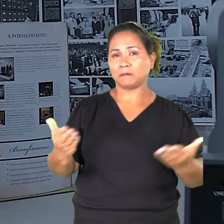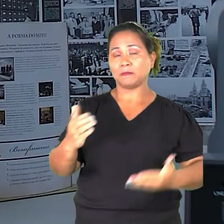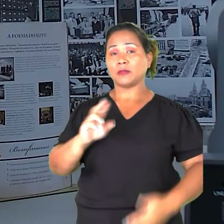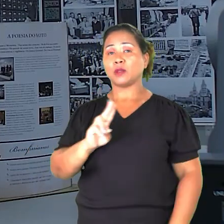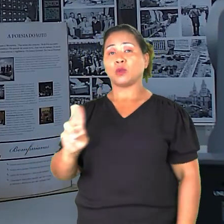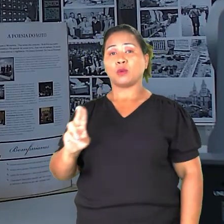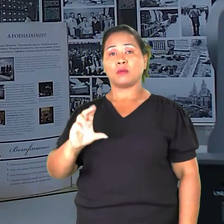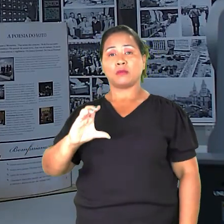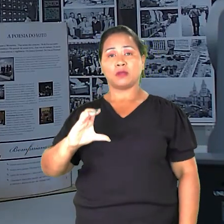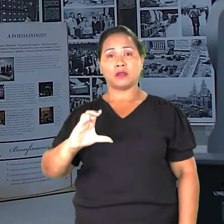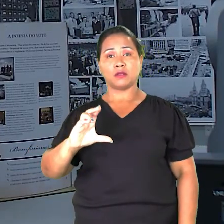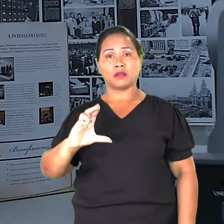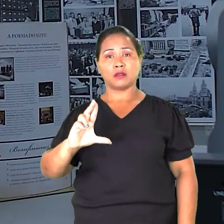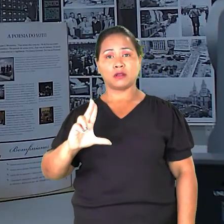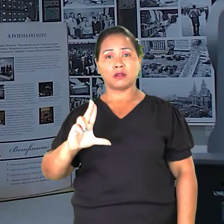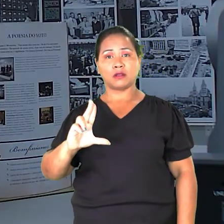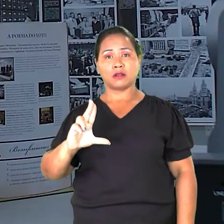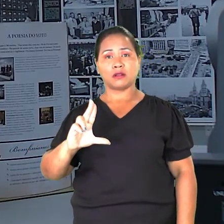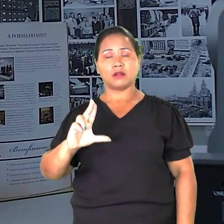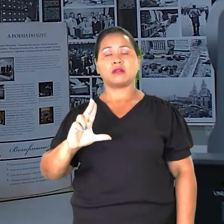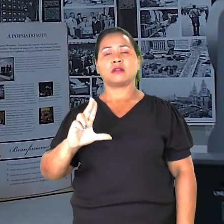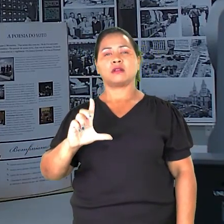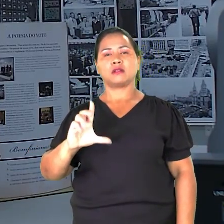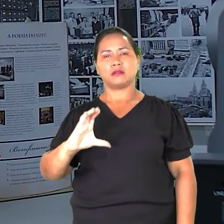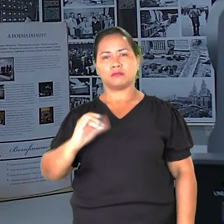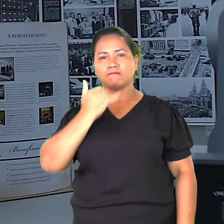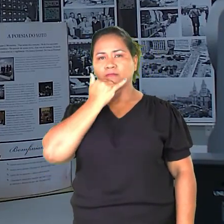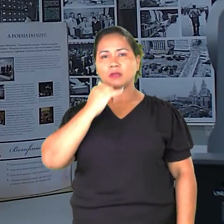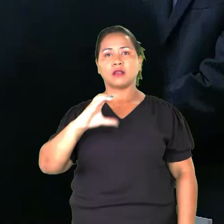presentes. Cláudio Cristiano Abreu Corrêa.